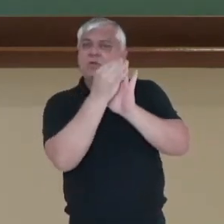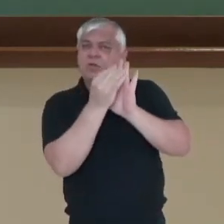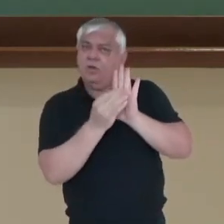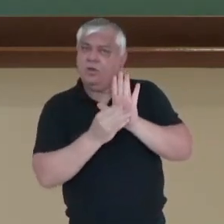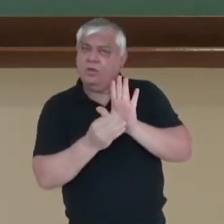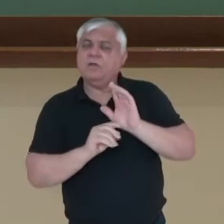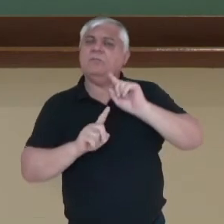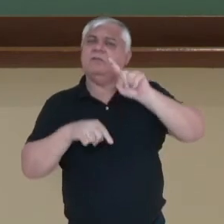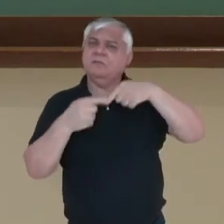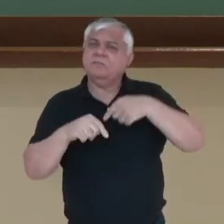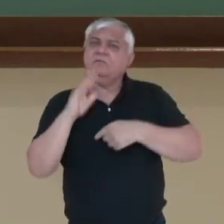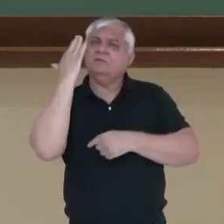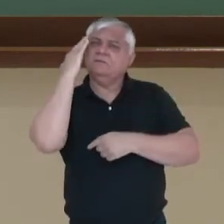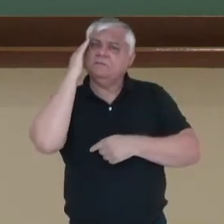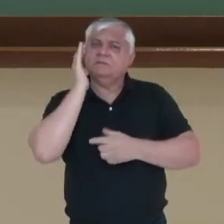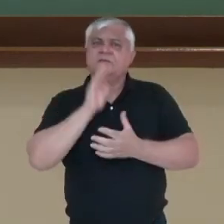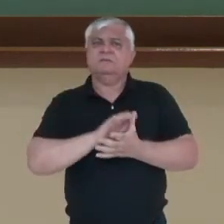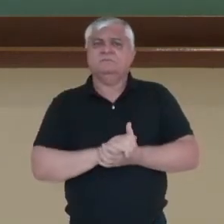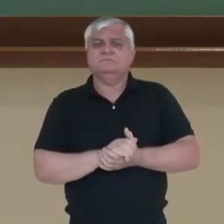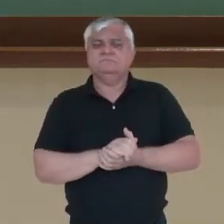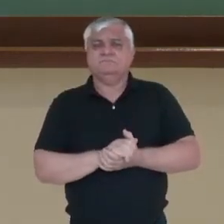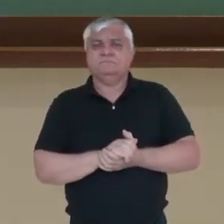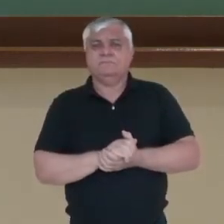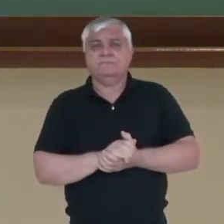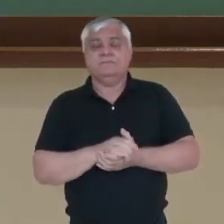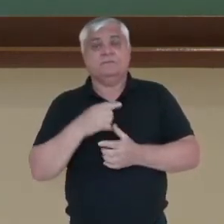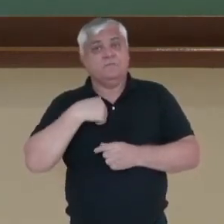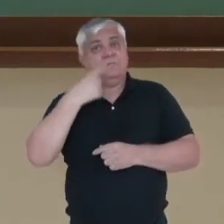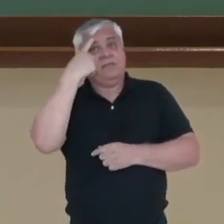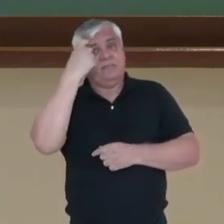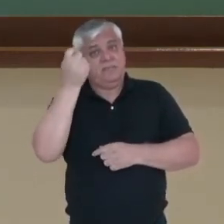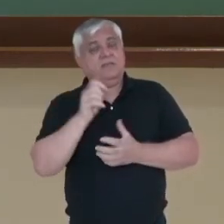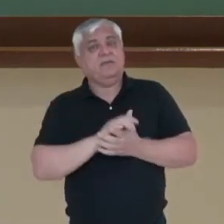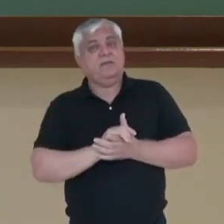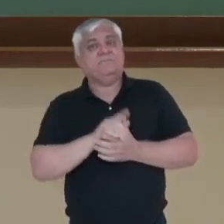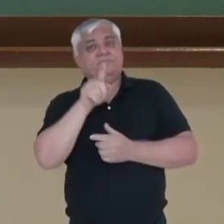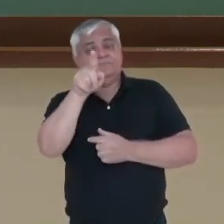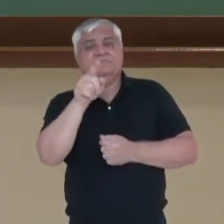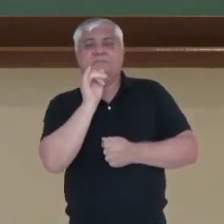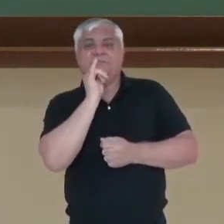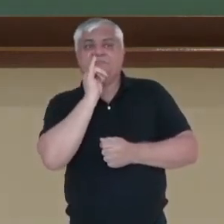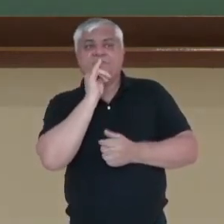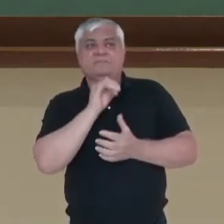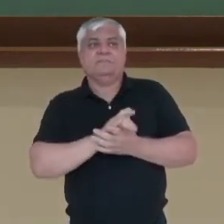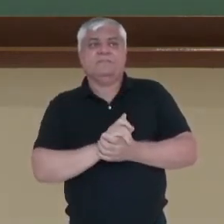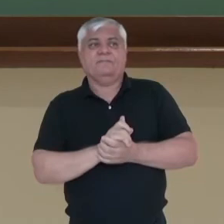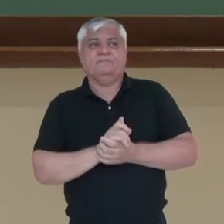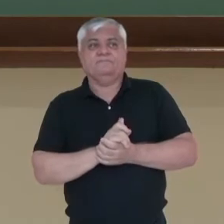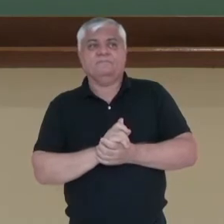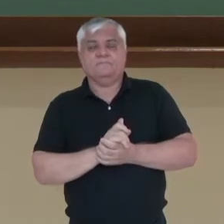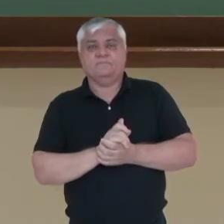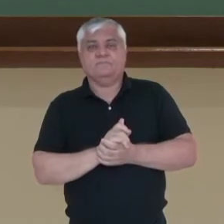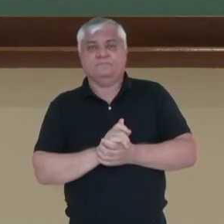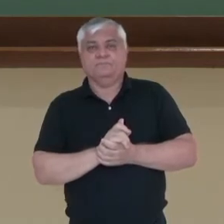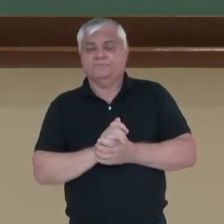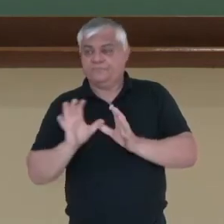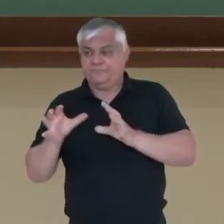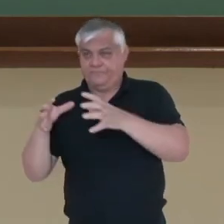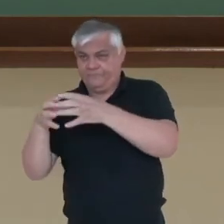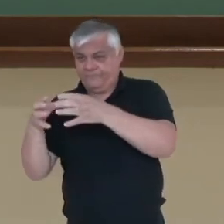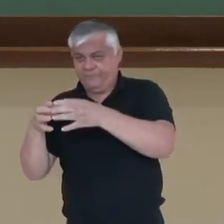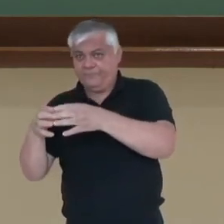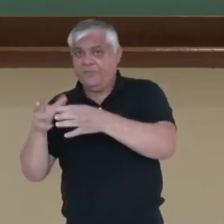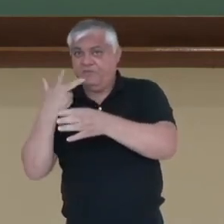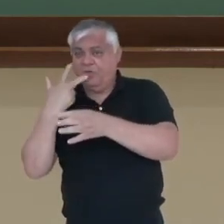você ter um feedback. Uma ideia também é você fazer o seguinte: o pessoal que argumentou